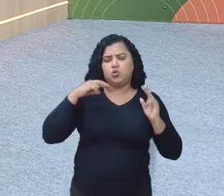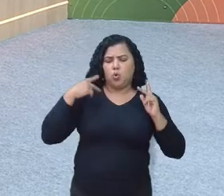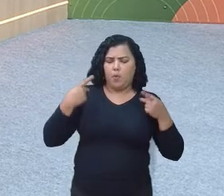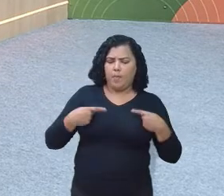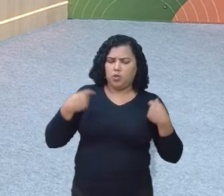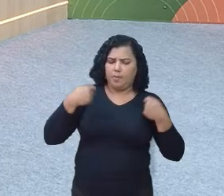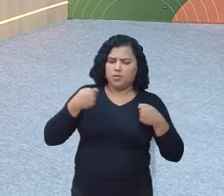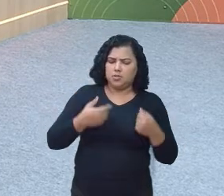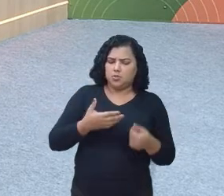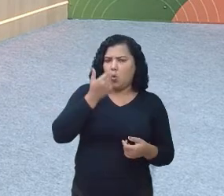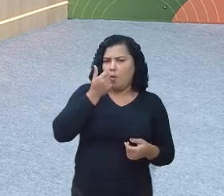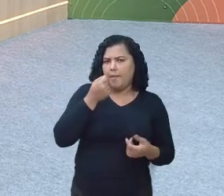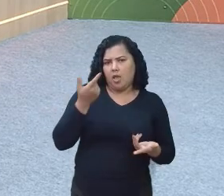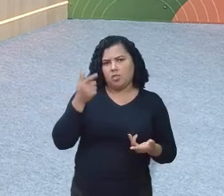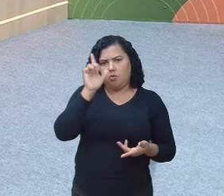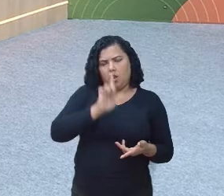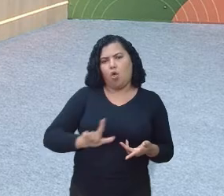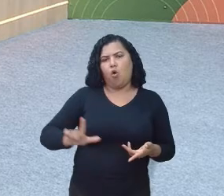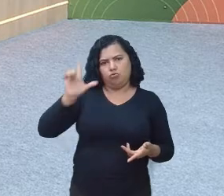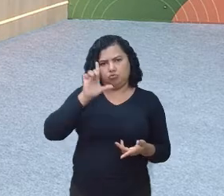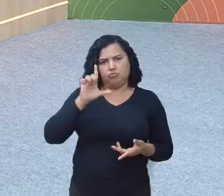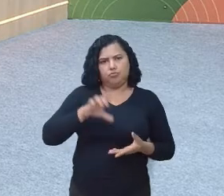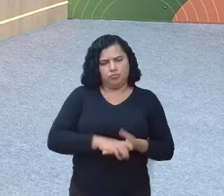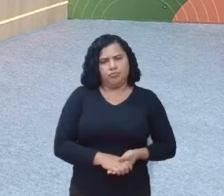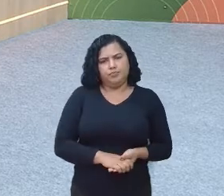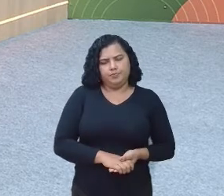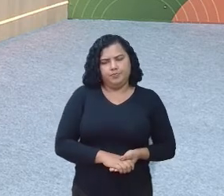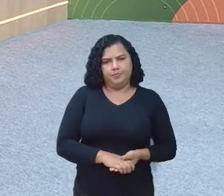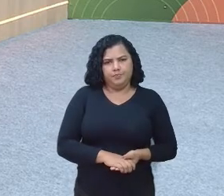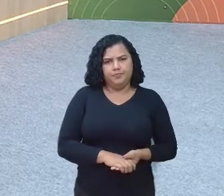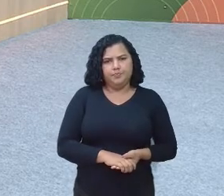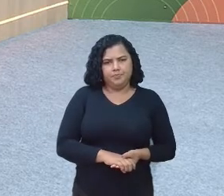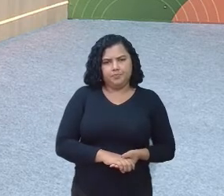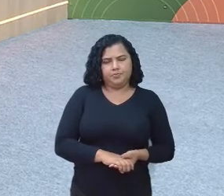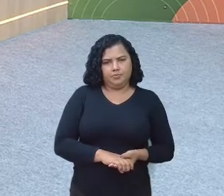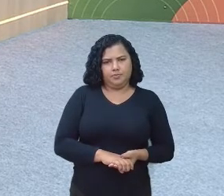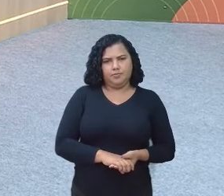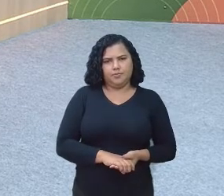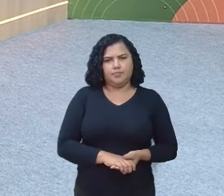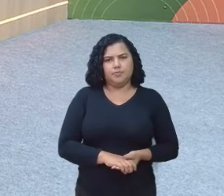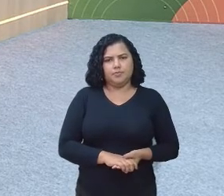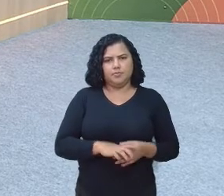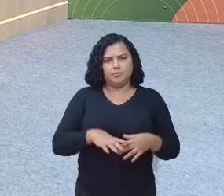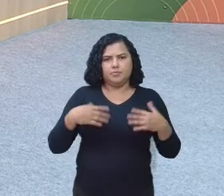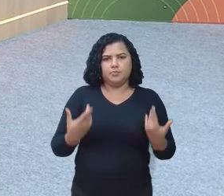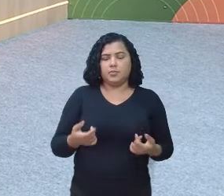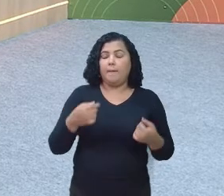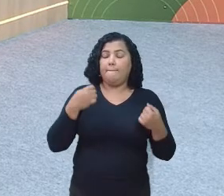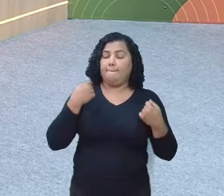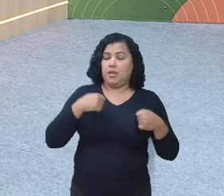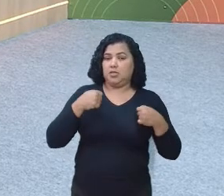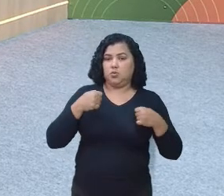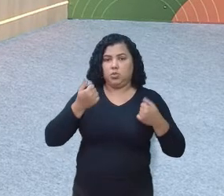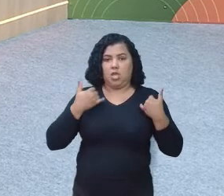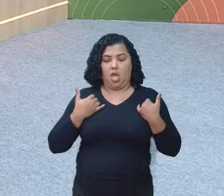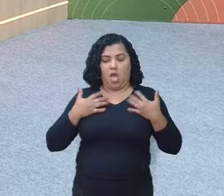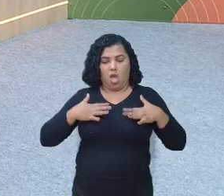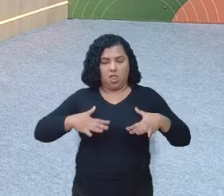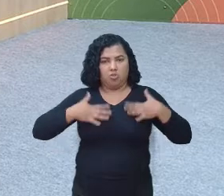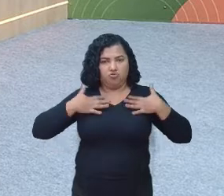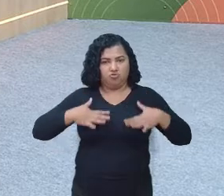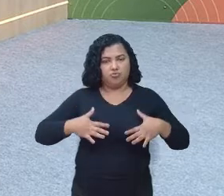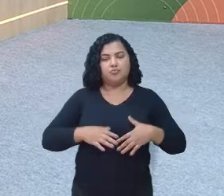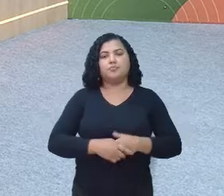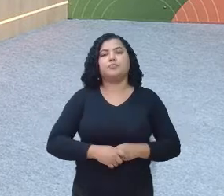preciso comer. Isso é um argumento lógico, né? Se eu sou um ser vivo, eu preciso me alimentar, produzir energia. Então,